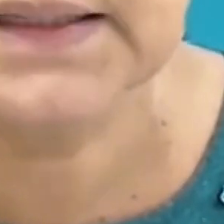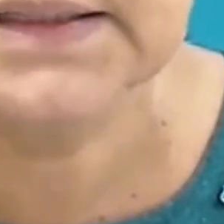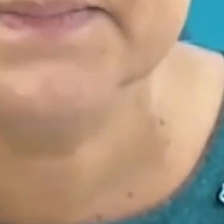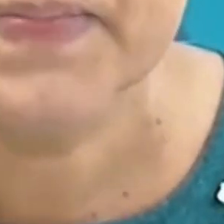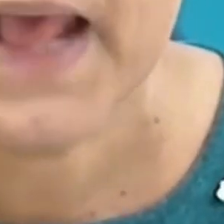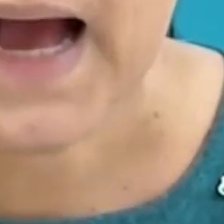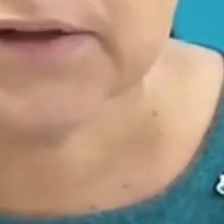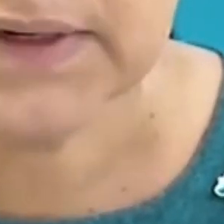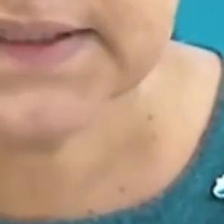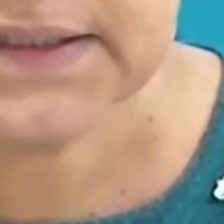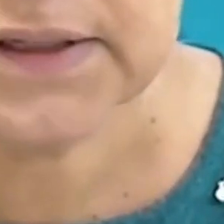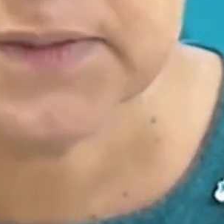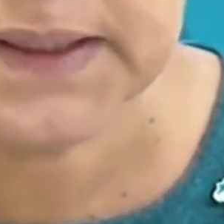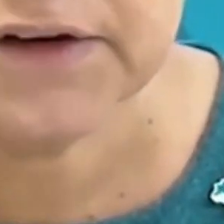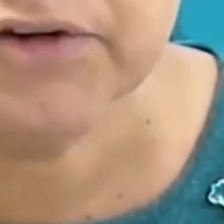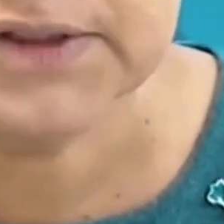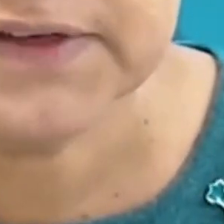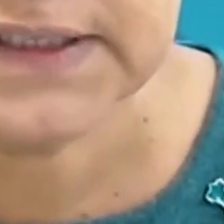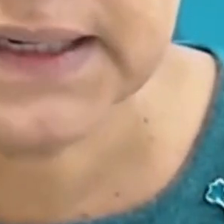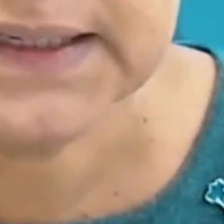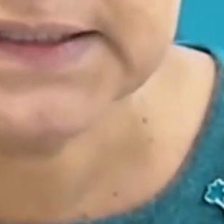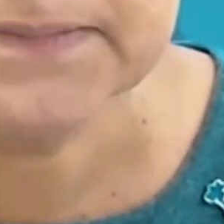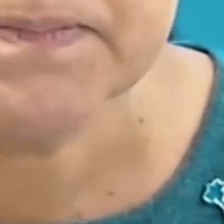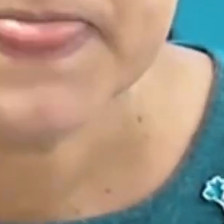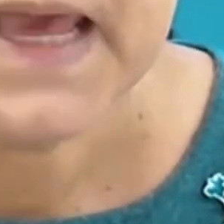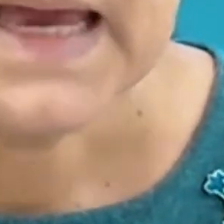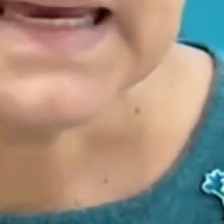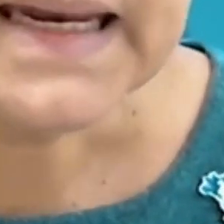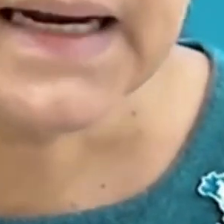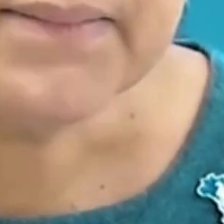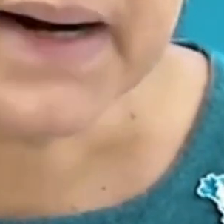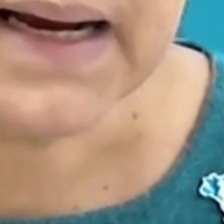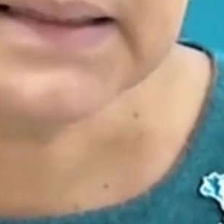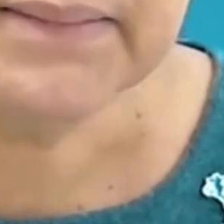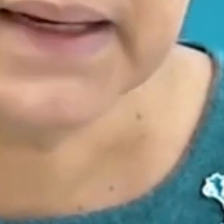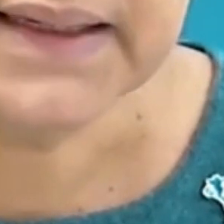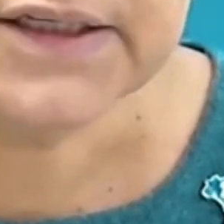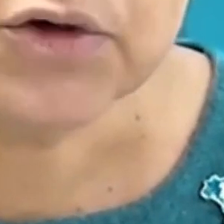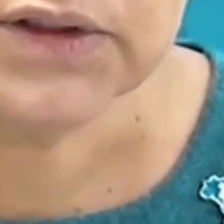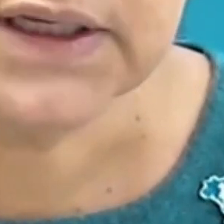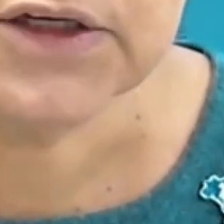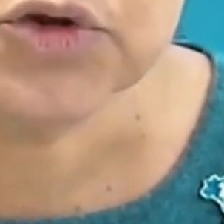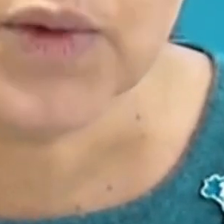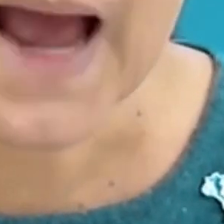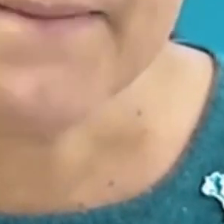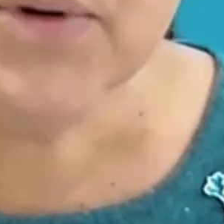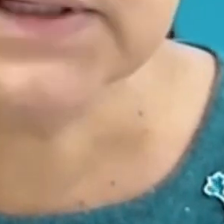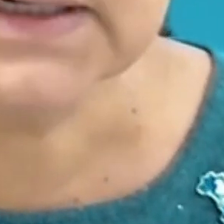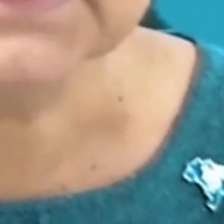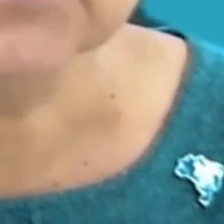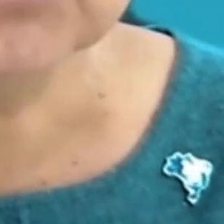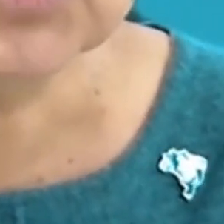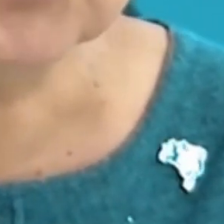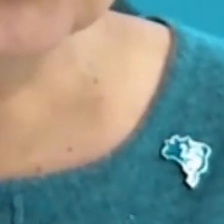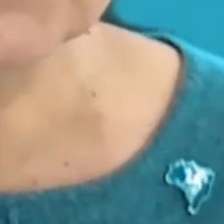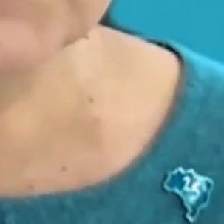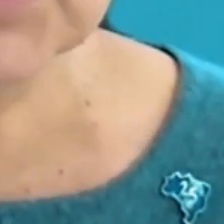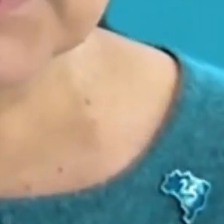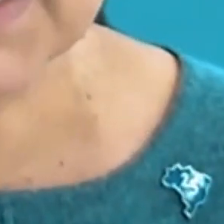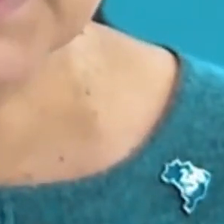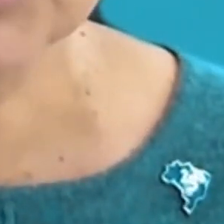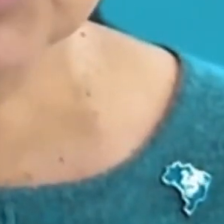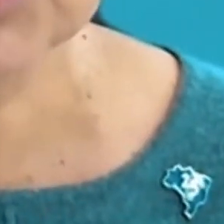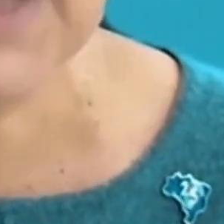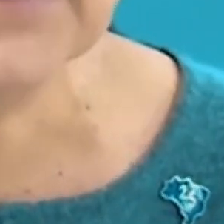para as autoridades a atualização das plataformas vacinais. Queria lembrar também, nesse contexto, a importância dos estudos